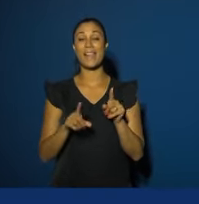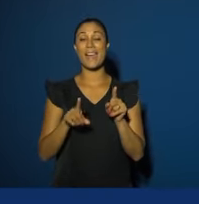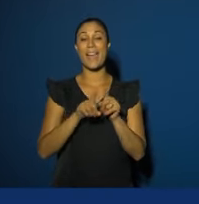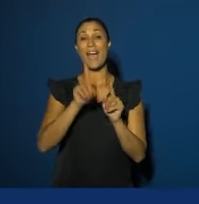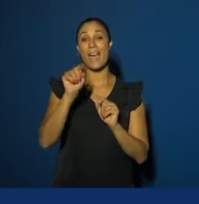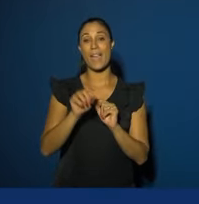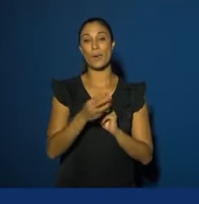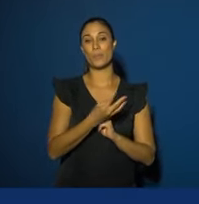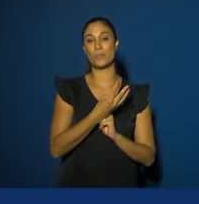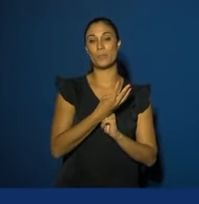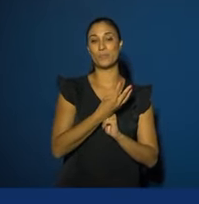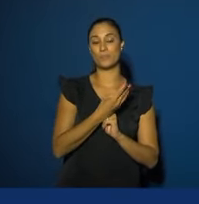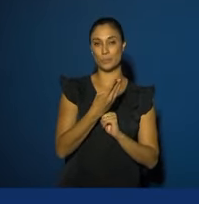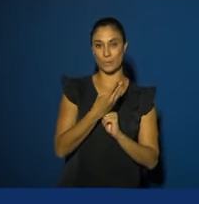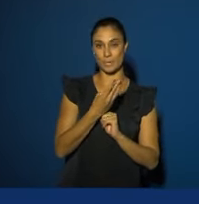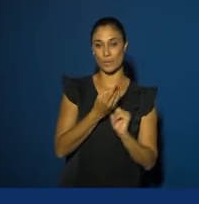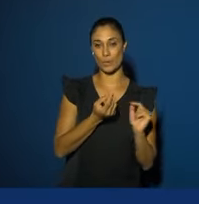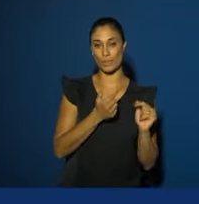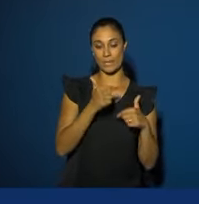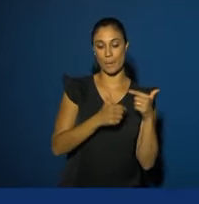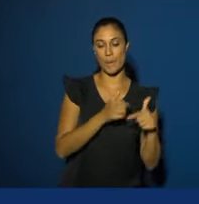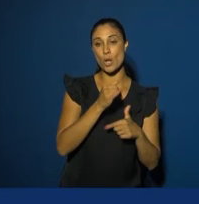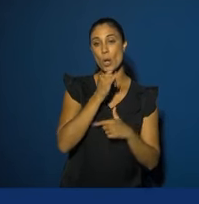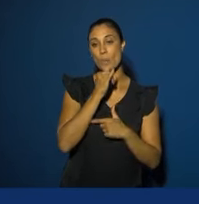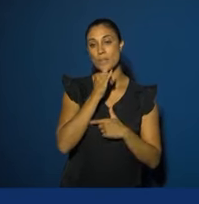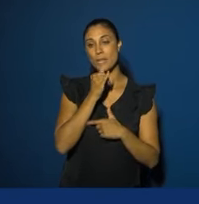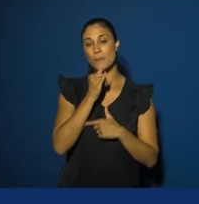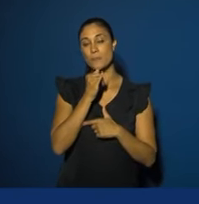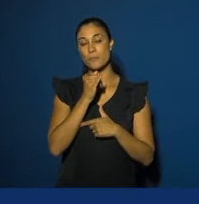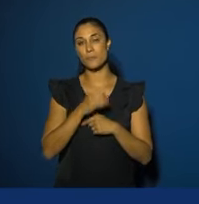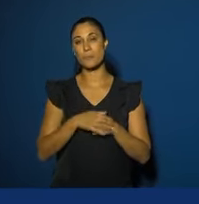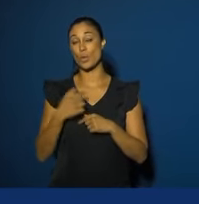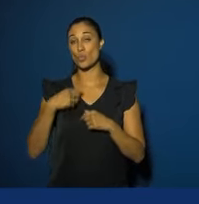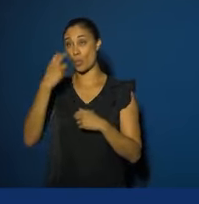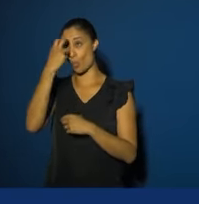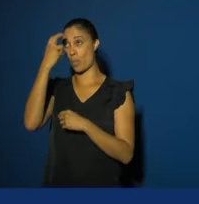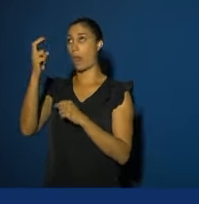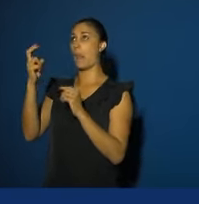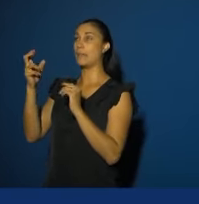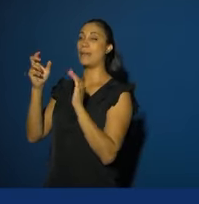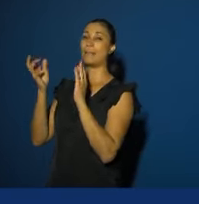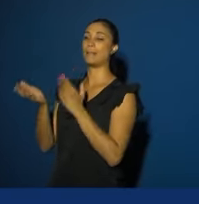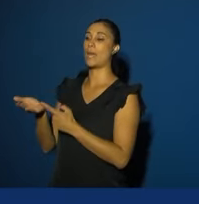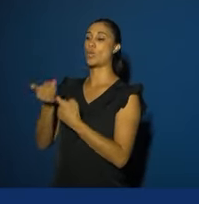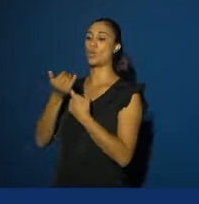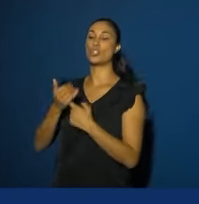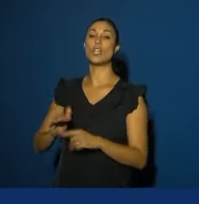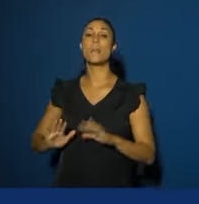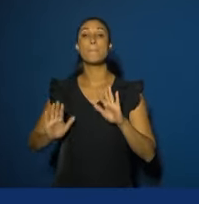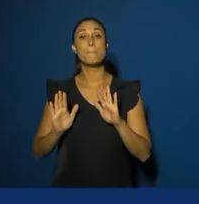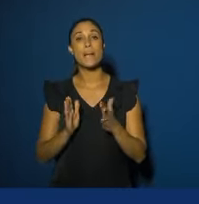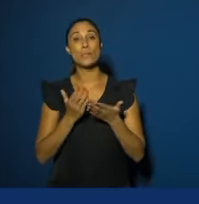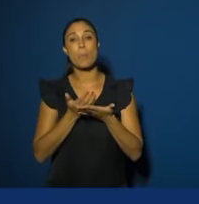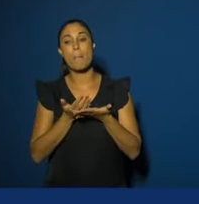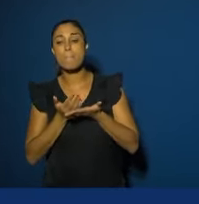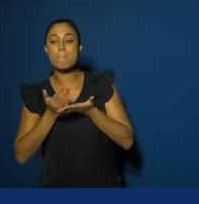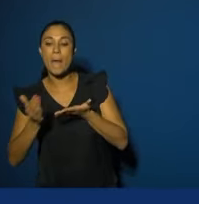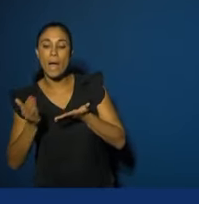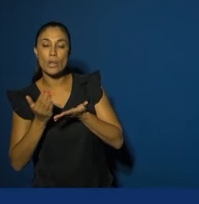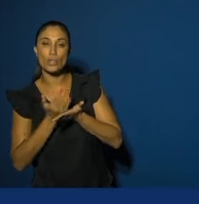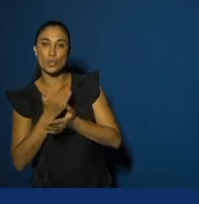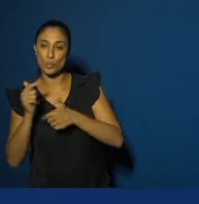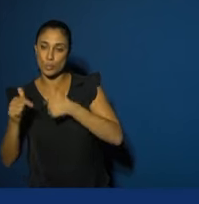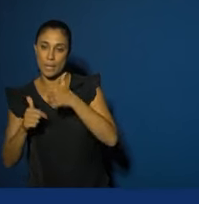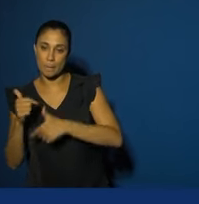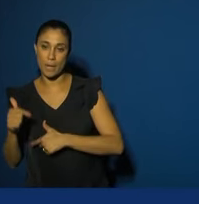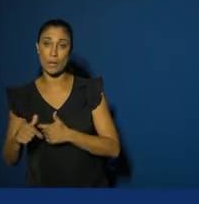é é um terceiro que presta serviço não é não sou homogênio do da tecnologia não mas a gente um pedaço desse serviço é feito